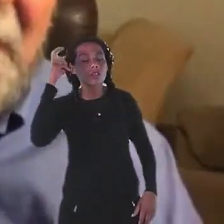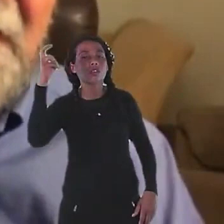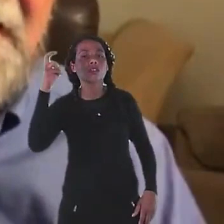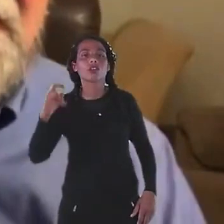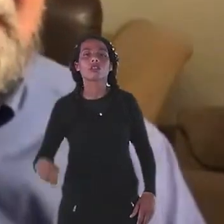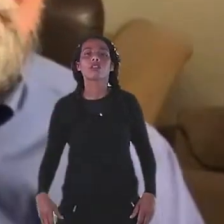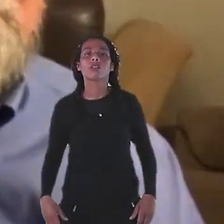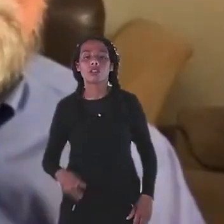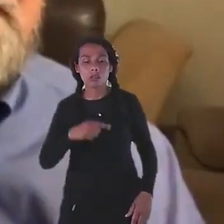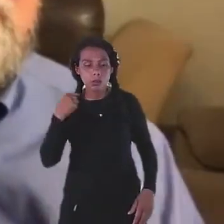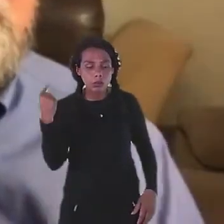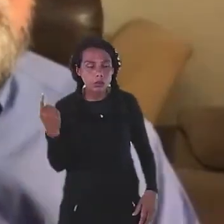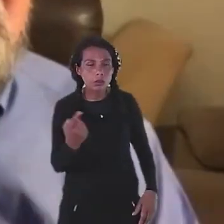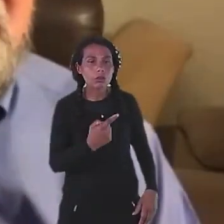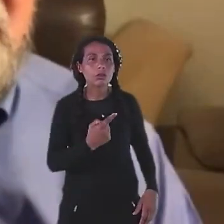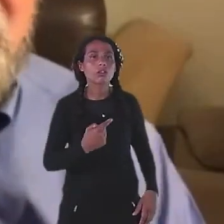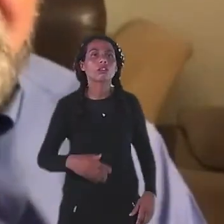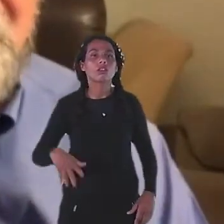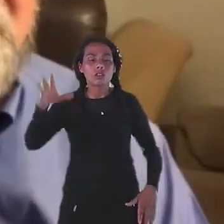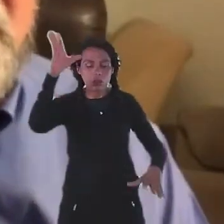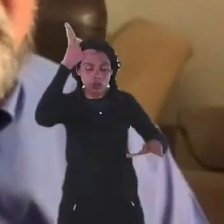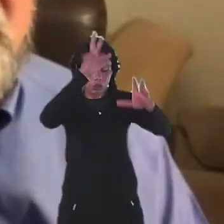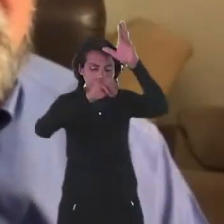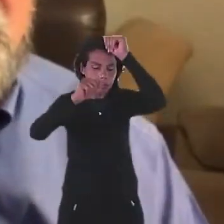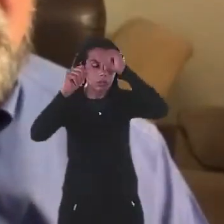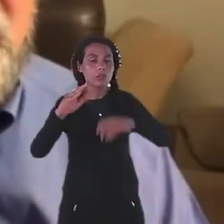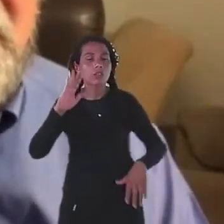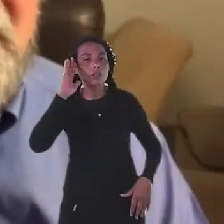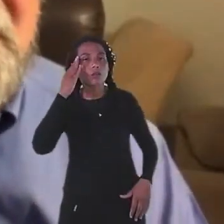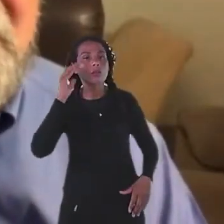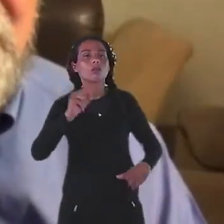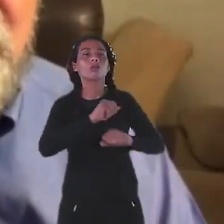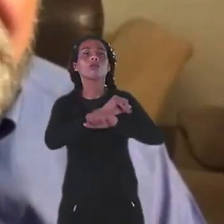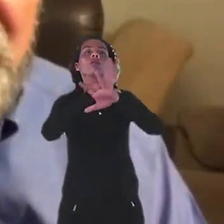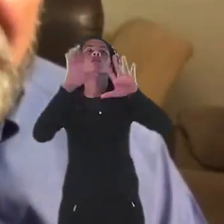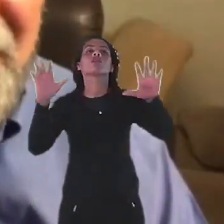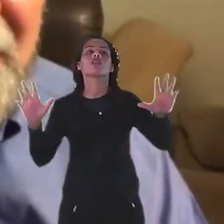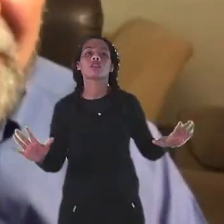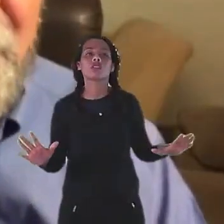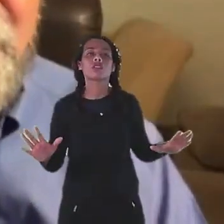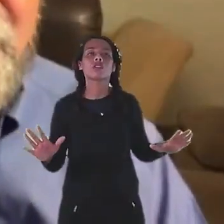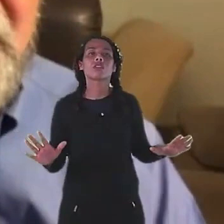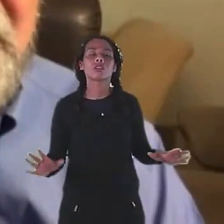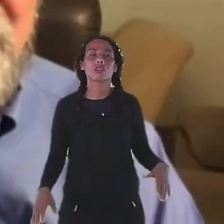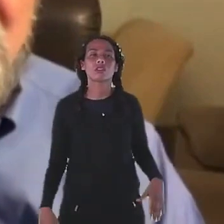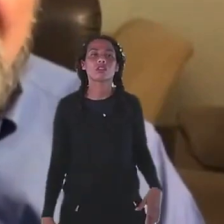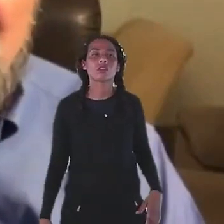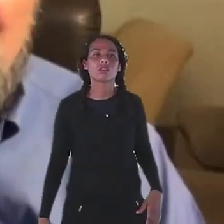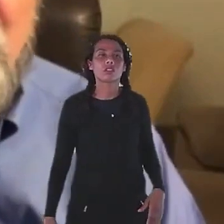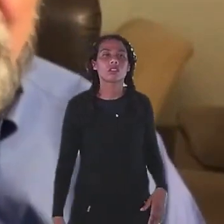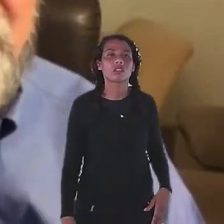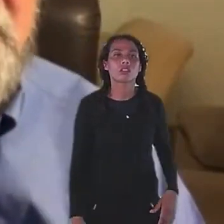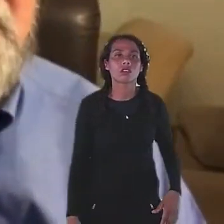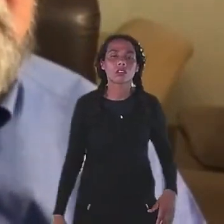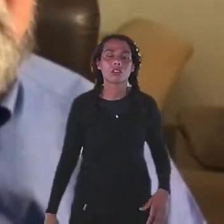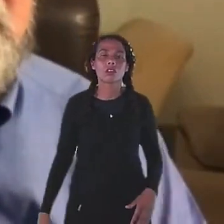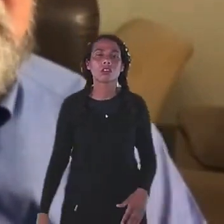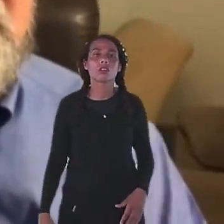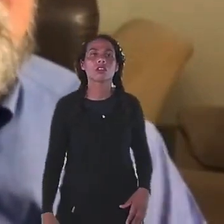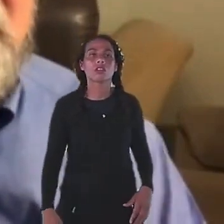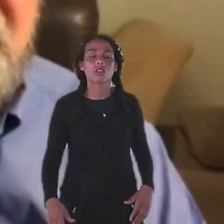Ele está aqui, ele é informação em potencial. E o que nós realizamos enquanto espécie é transformar a energia do